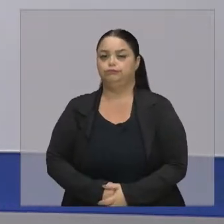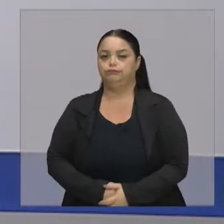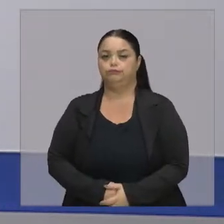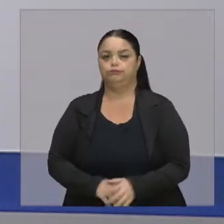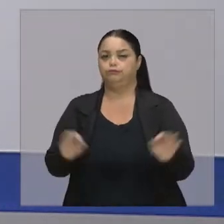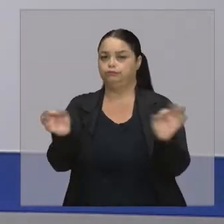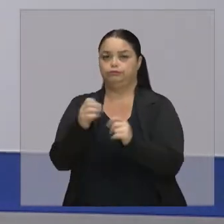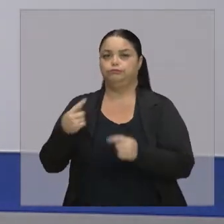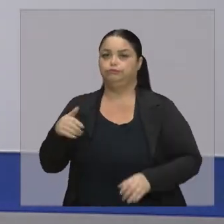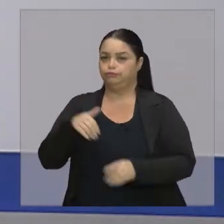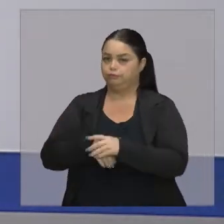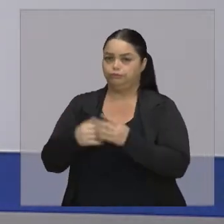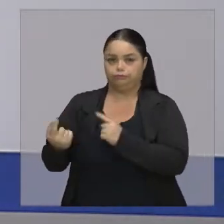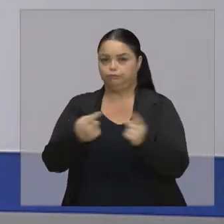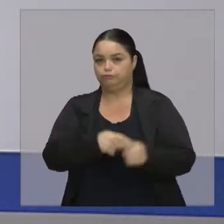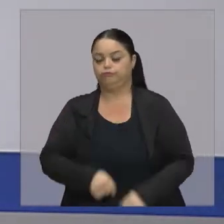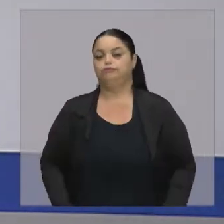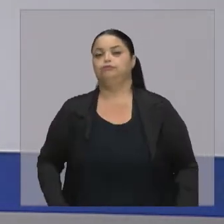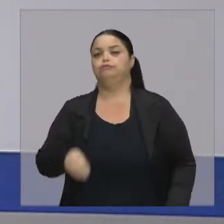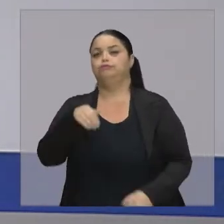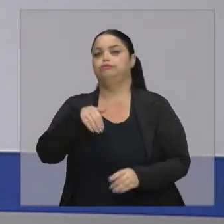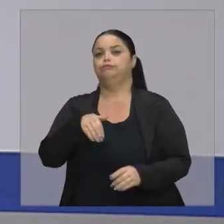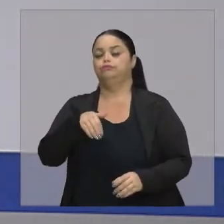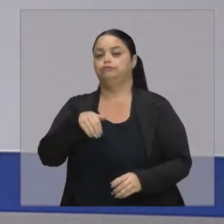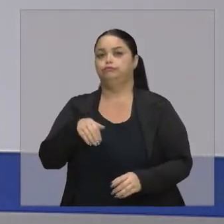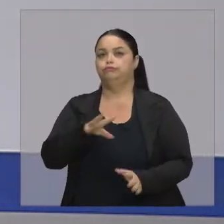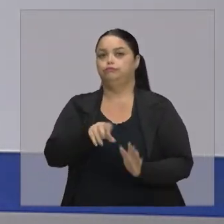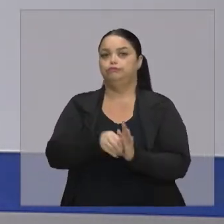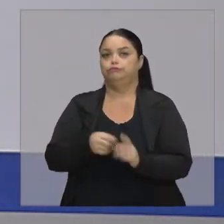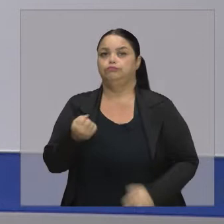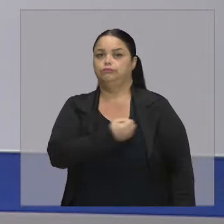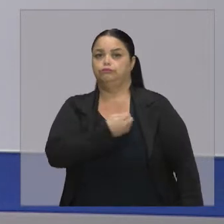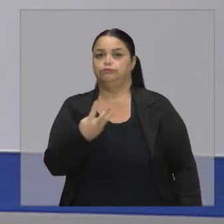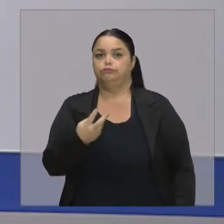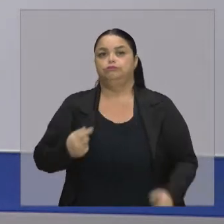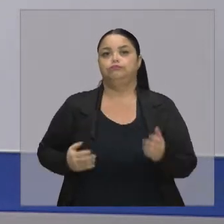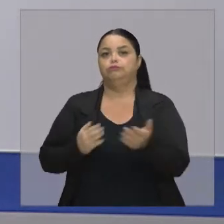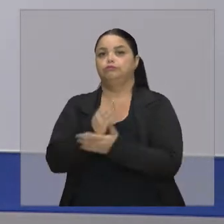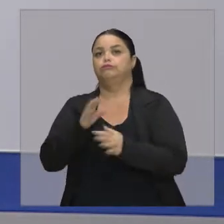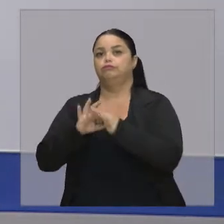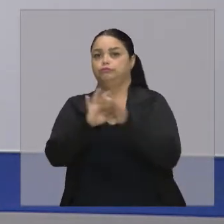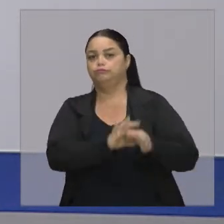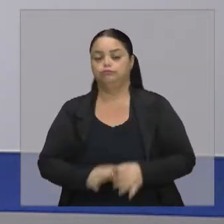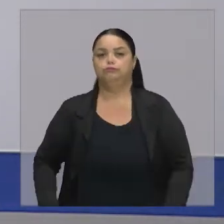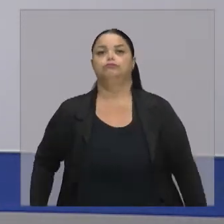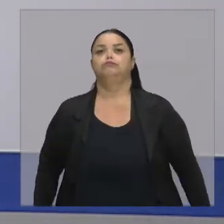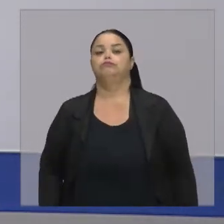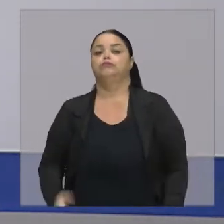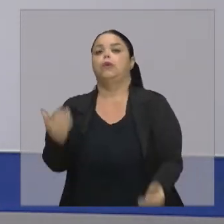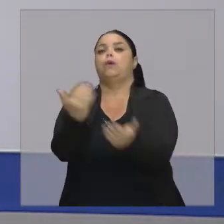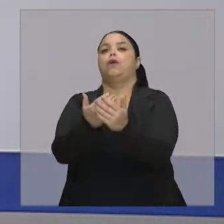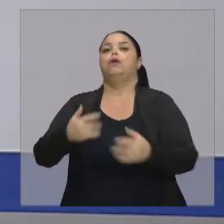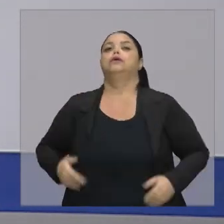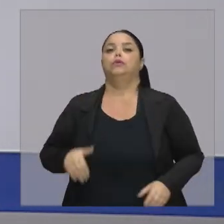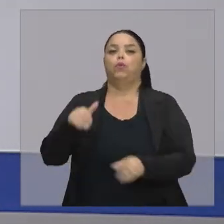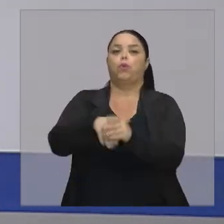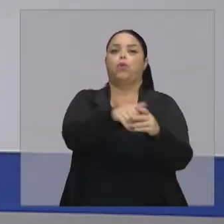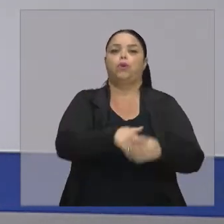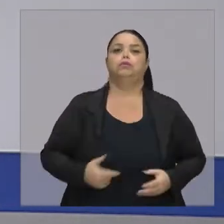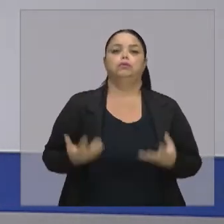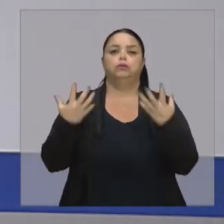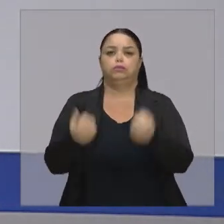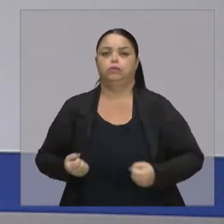Nenhum voto contrário, emenda número 3 aprovada por unanimidade. Em votação, o processo. Vereadores